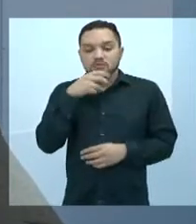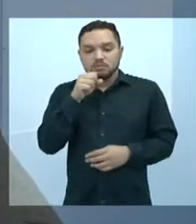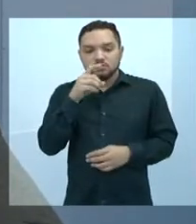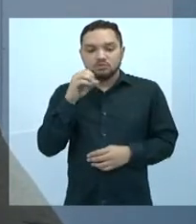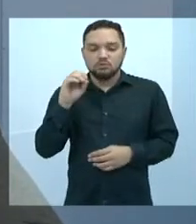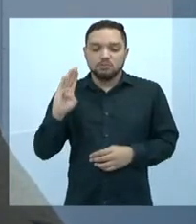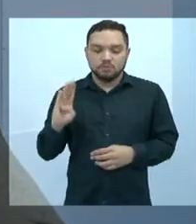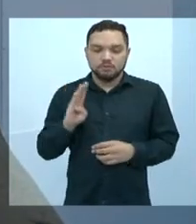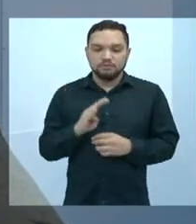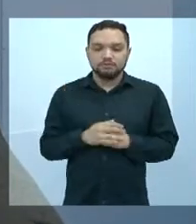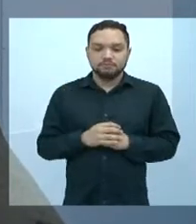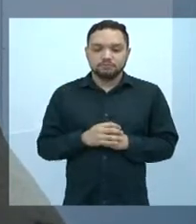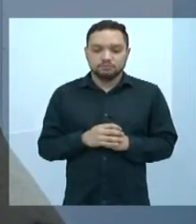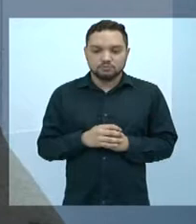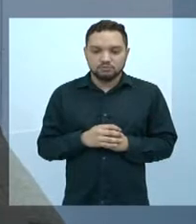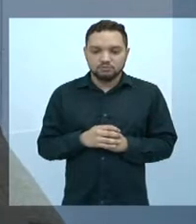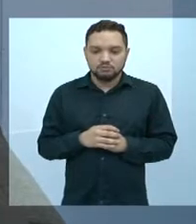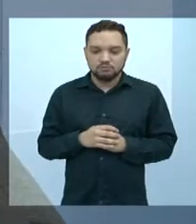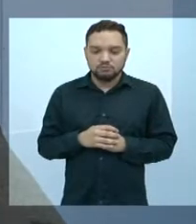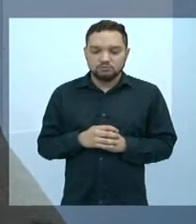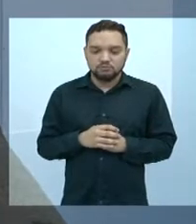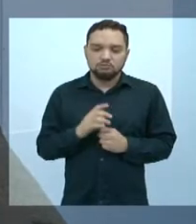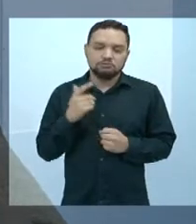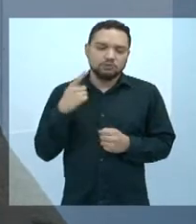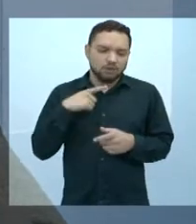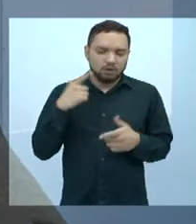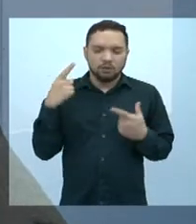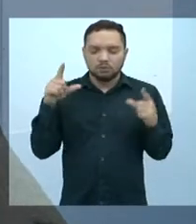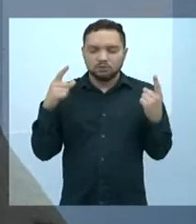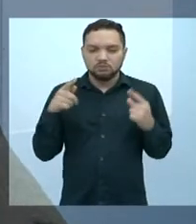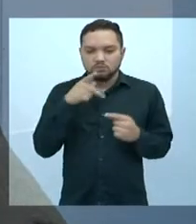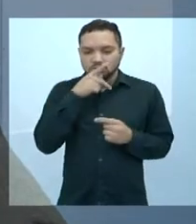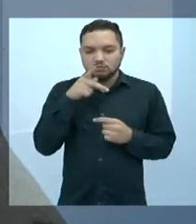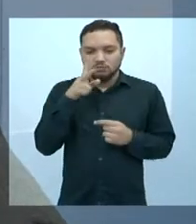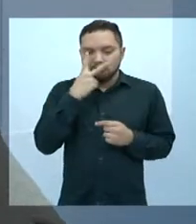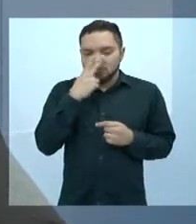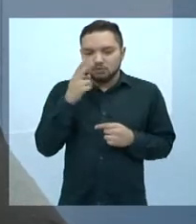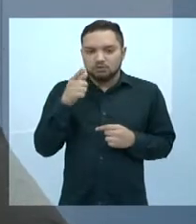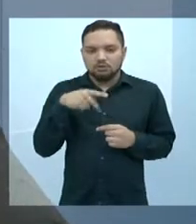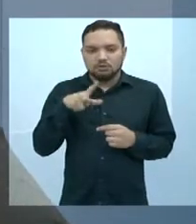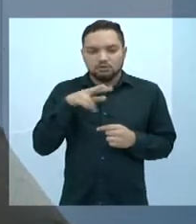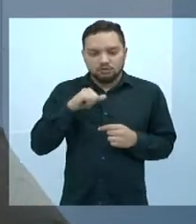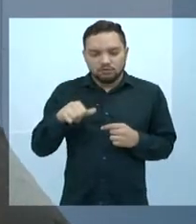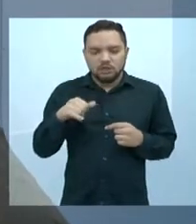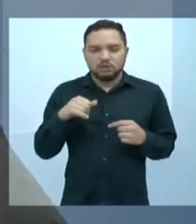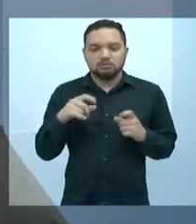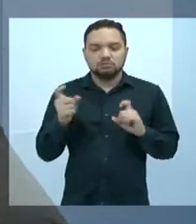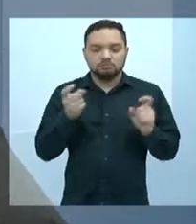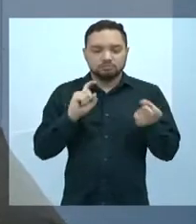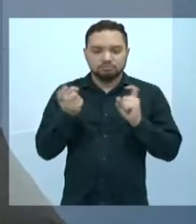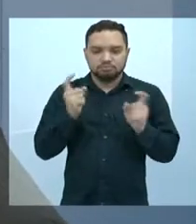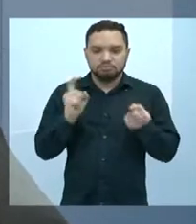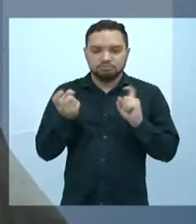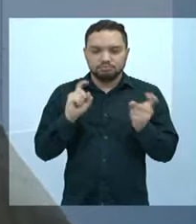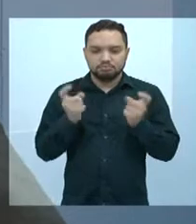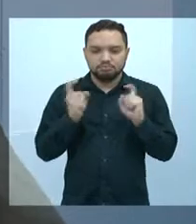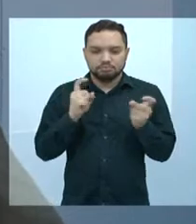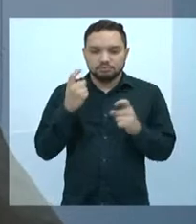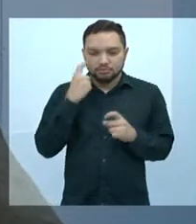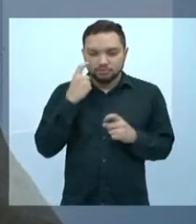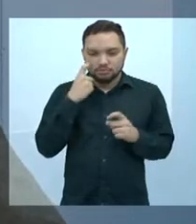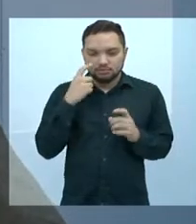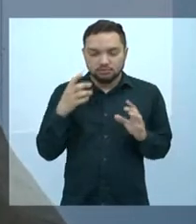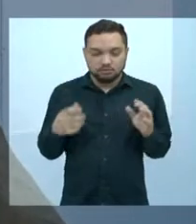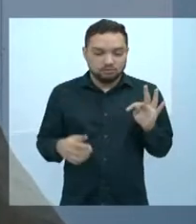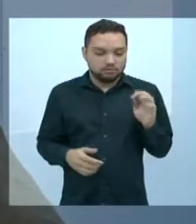seu aliado fiel, entre outros, eles vão se sentar e ir vendo essa reunificação de